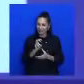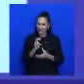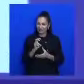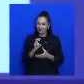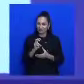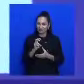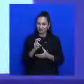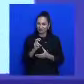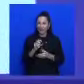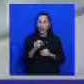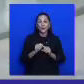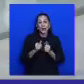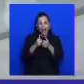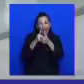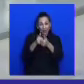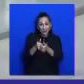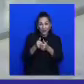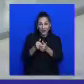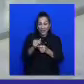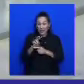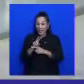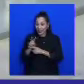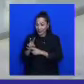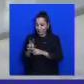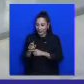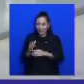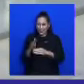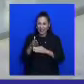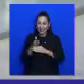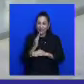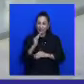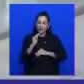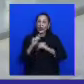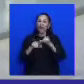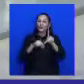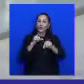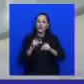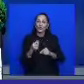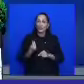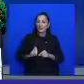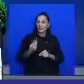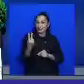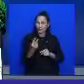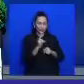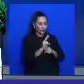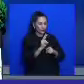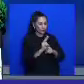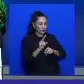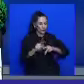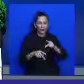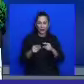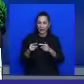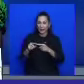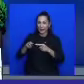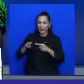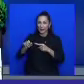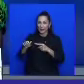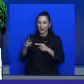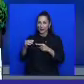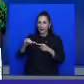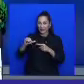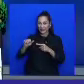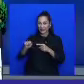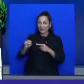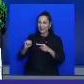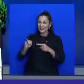5 dezenas. E para conferir e validar o nosso sorteio, eu conto com a presença de duas auditoras populares. Hoje comigo, Maria Silva